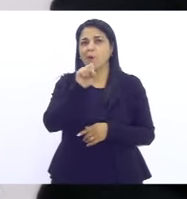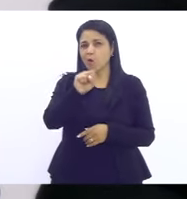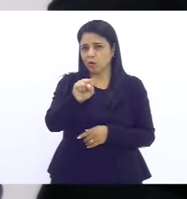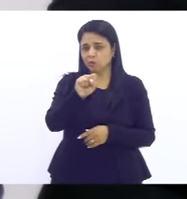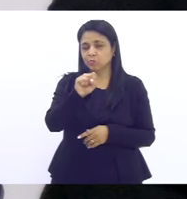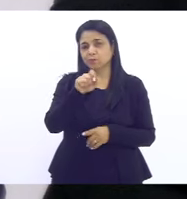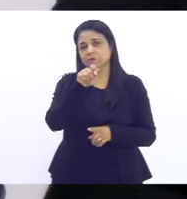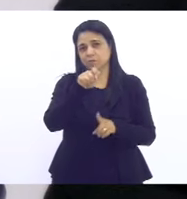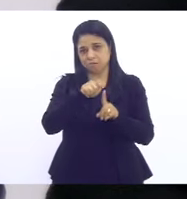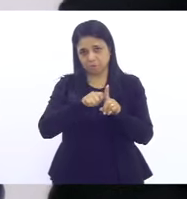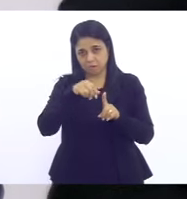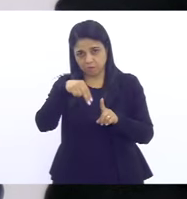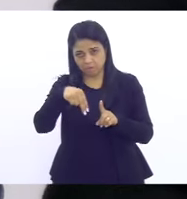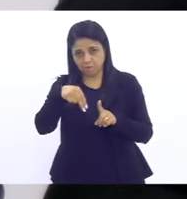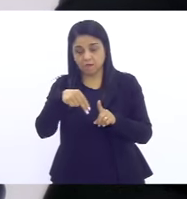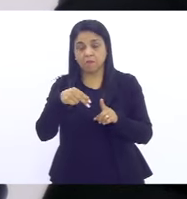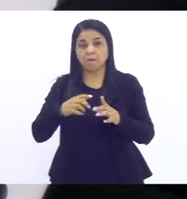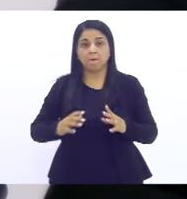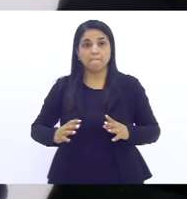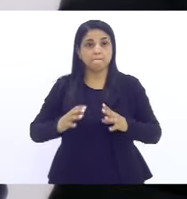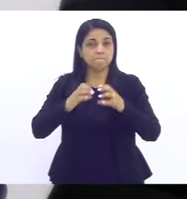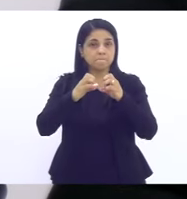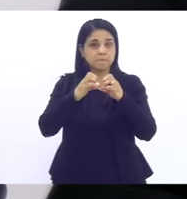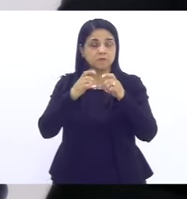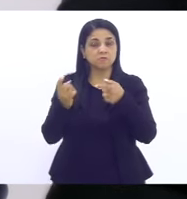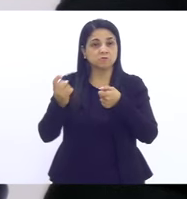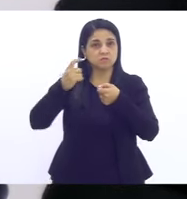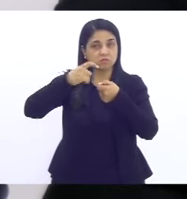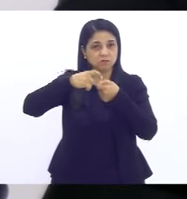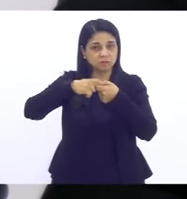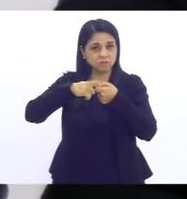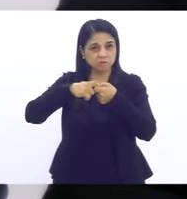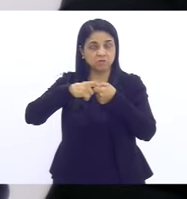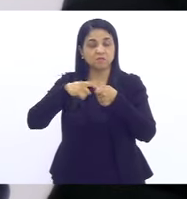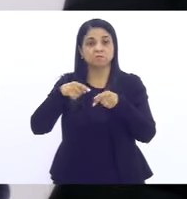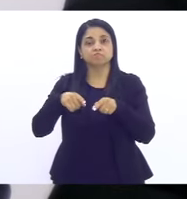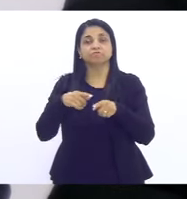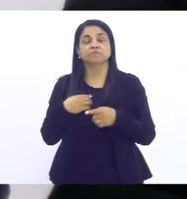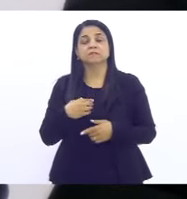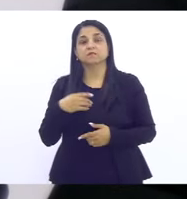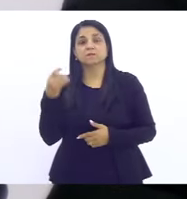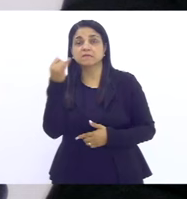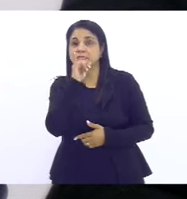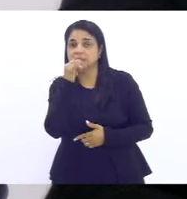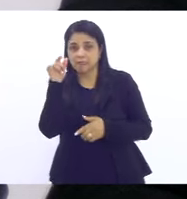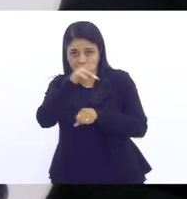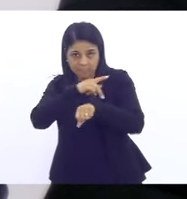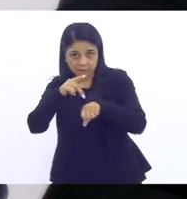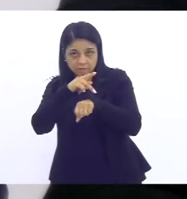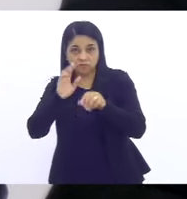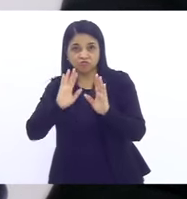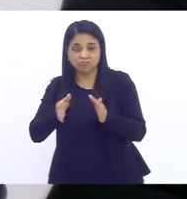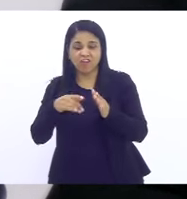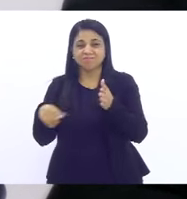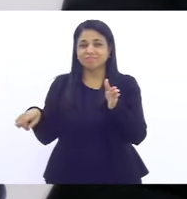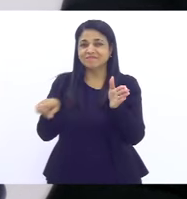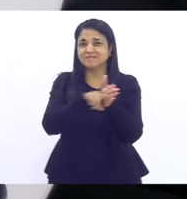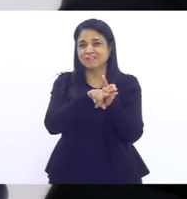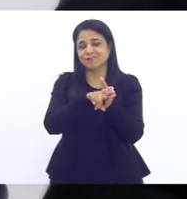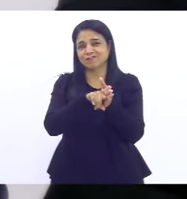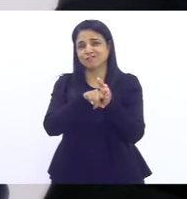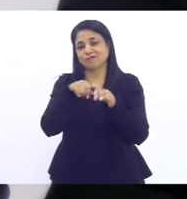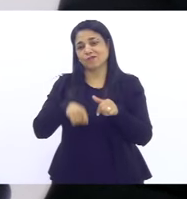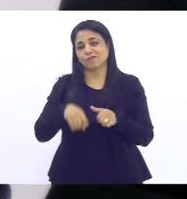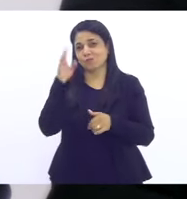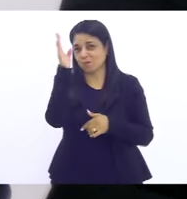que aponta que a briga de acionistas da empresa na Itália, especialmente dos minoritários, já traz reflexos negativos para nós aqui no